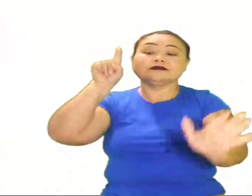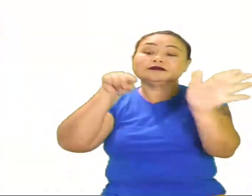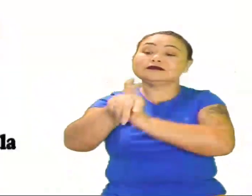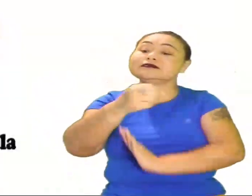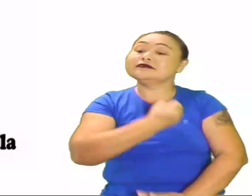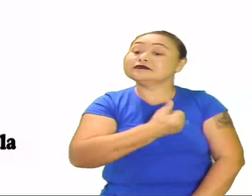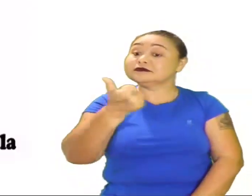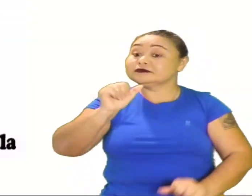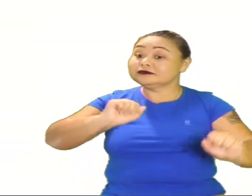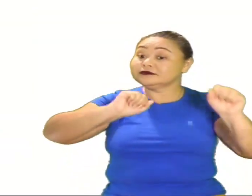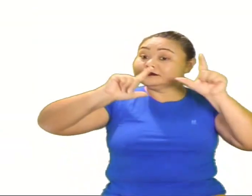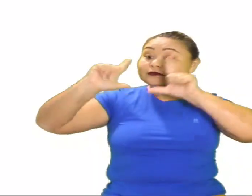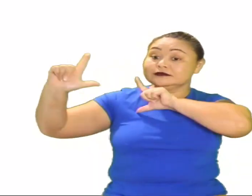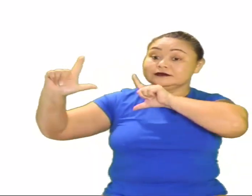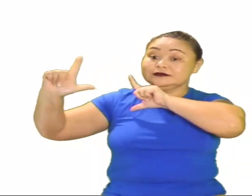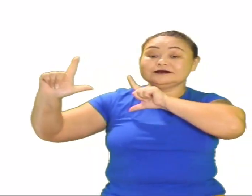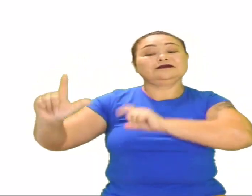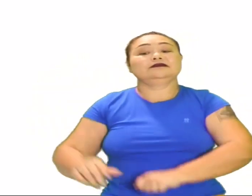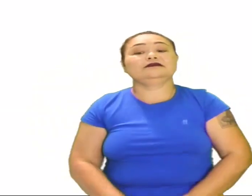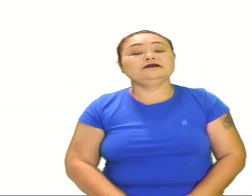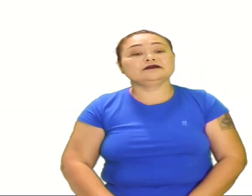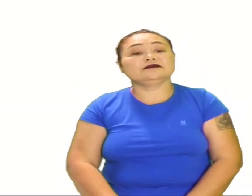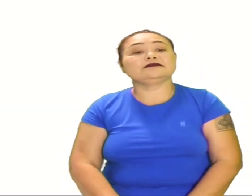de número 1 na telinha.